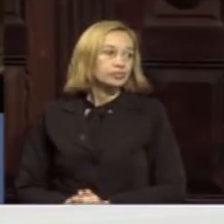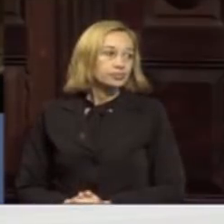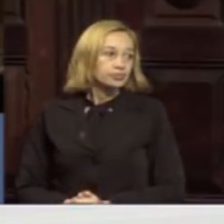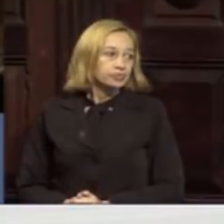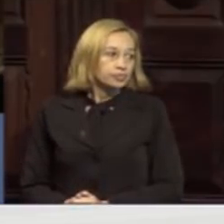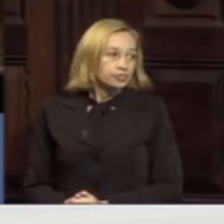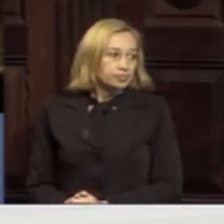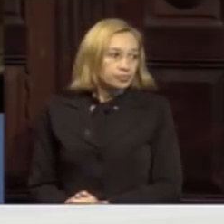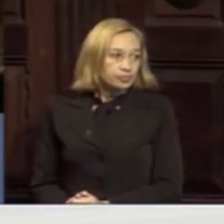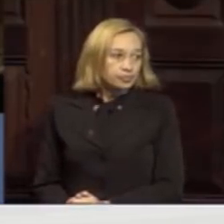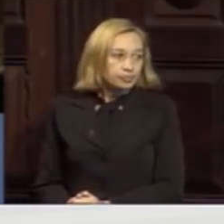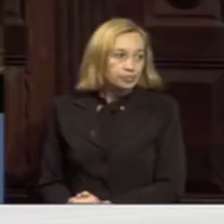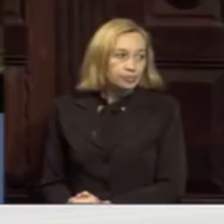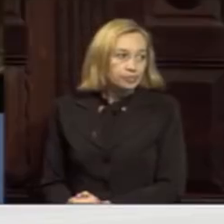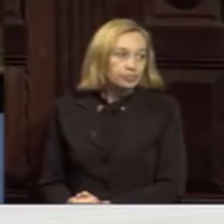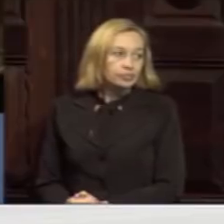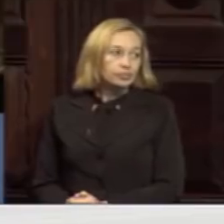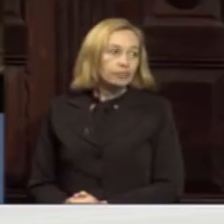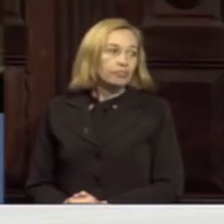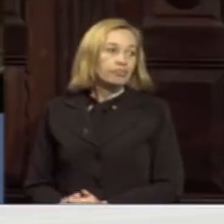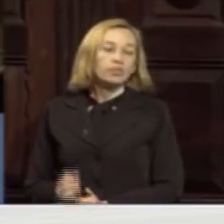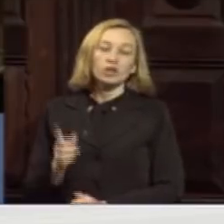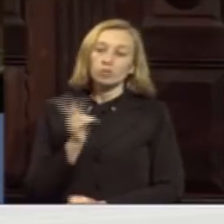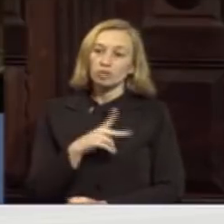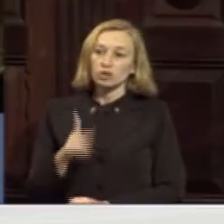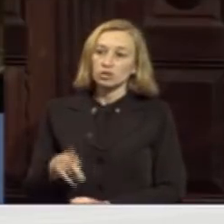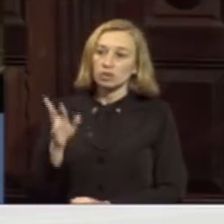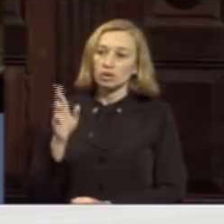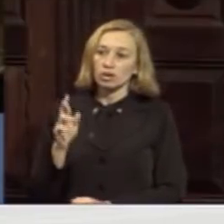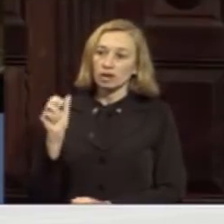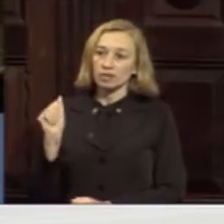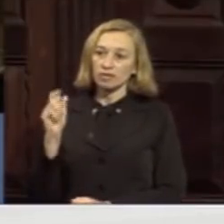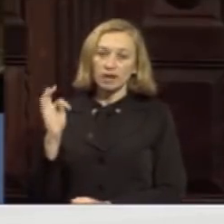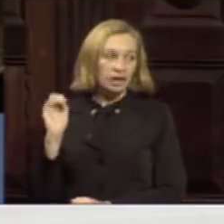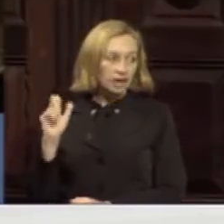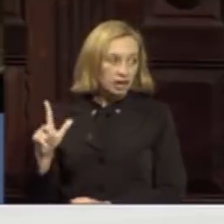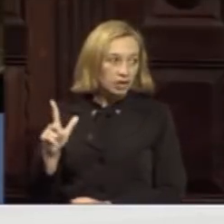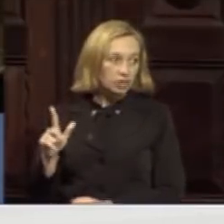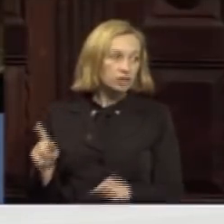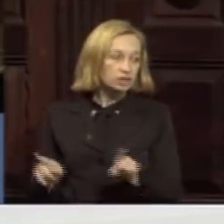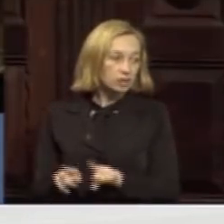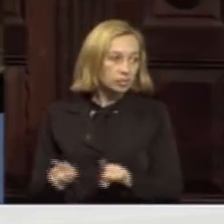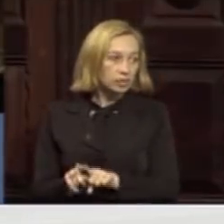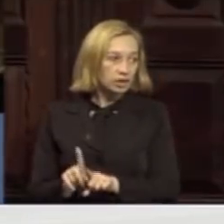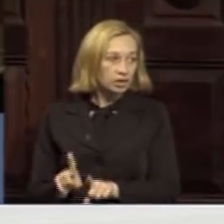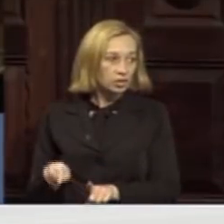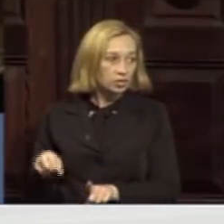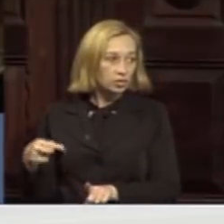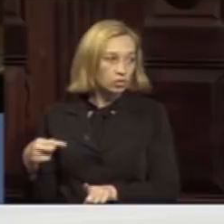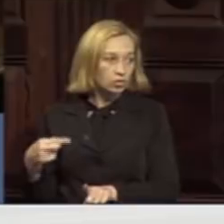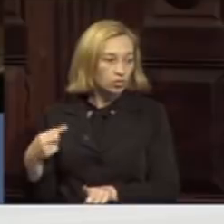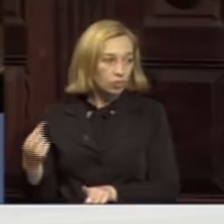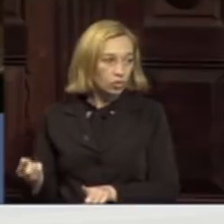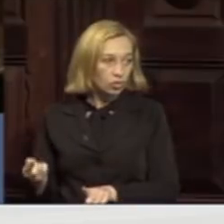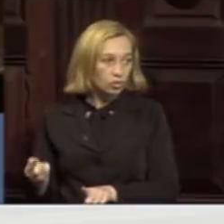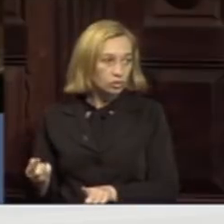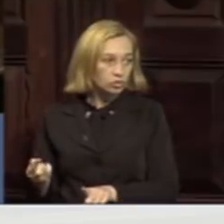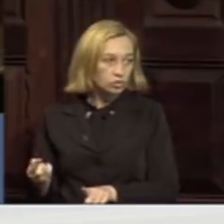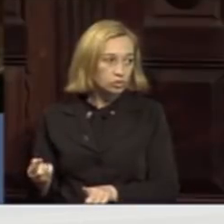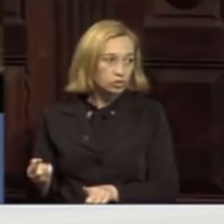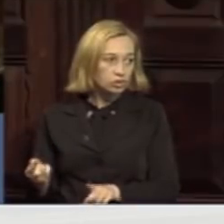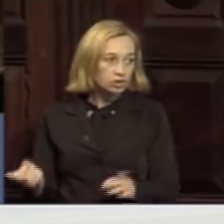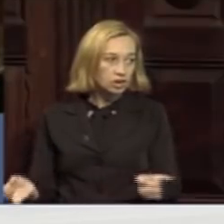Naturalmente que faço menção ao professor Rafael Almada e também faço menção ao reitor que termina o seu mandato. Falei sobre os dois